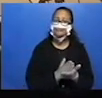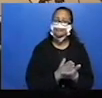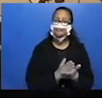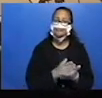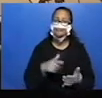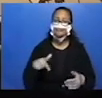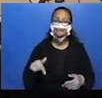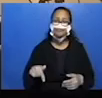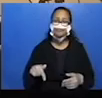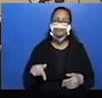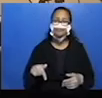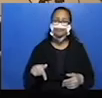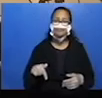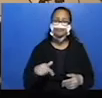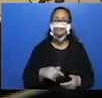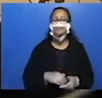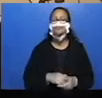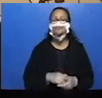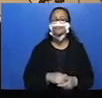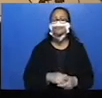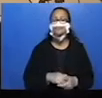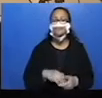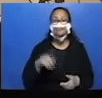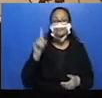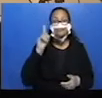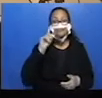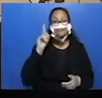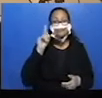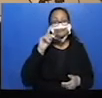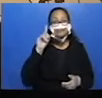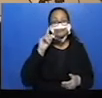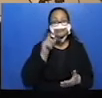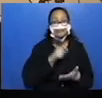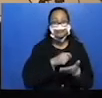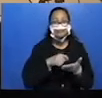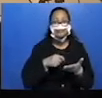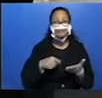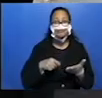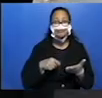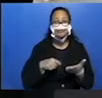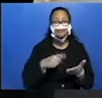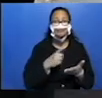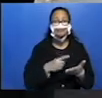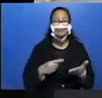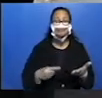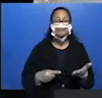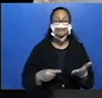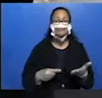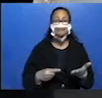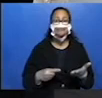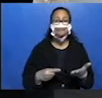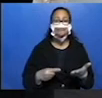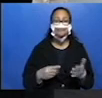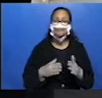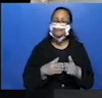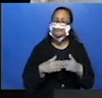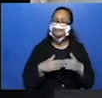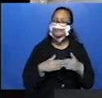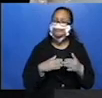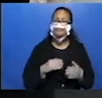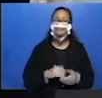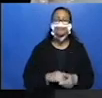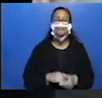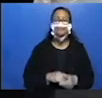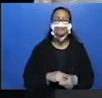Vamos lá? Coloque a data, por favor, na sua apostila.